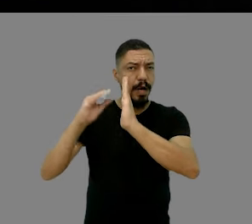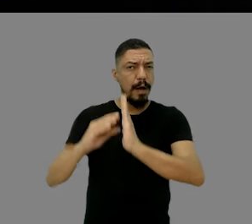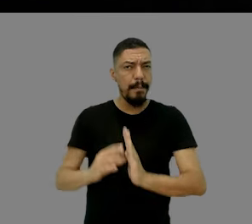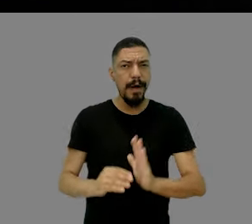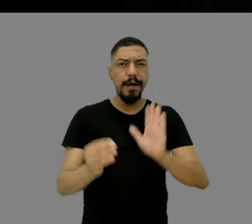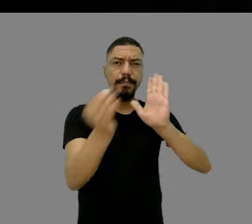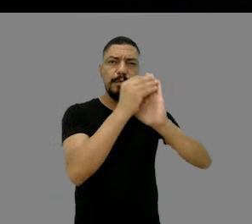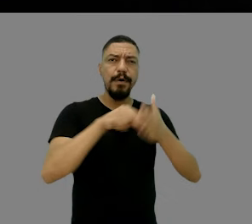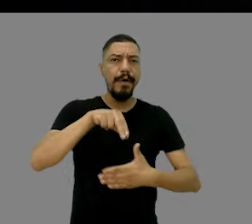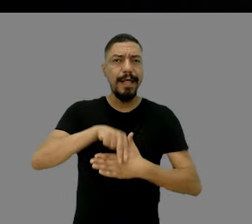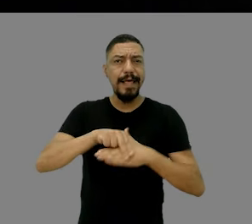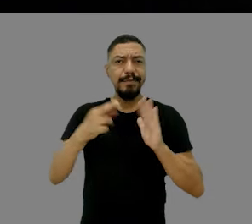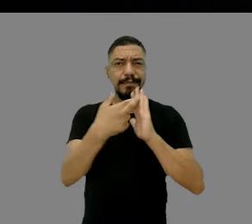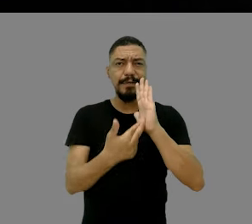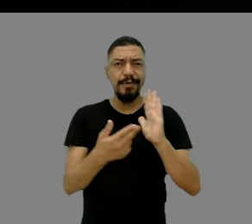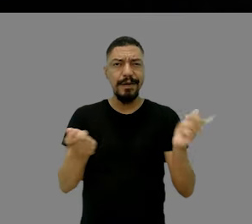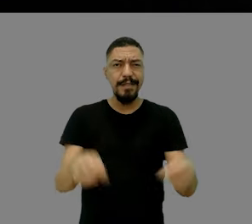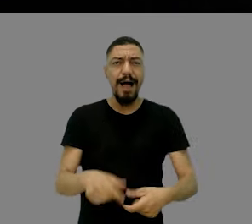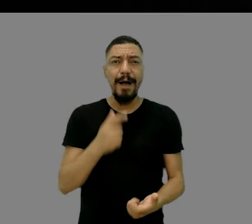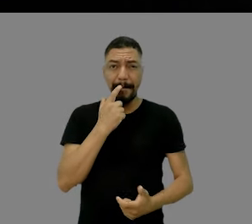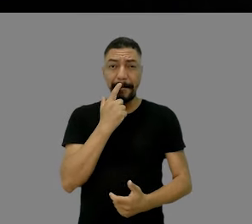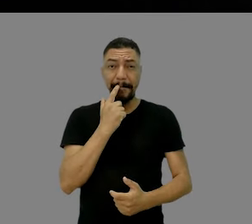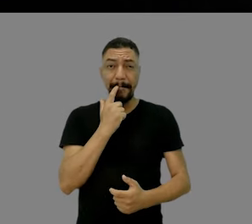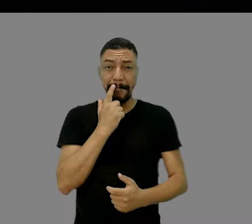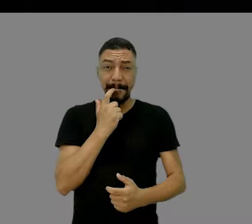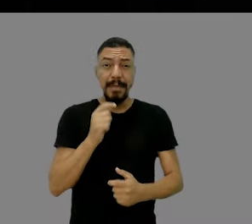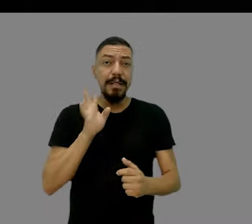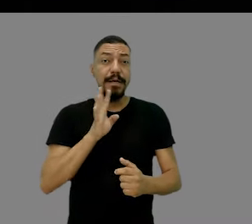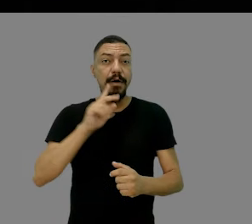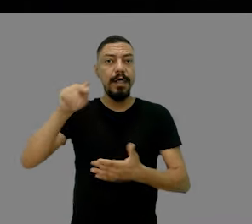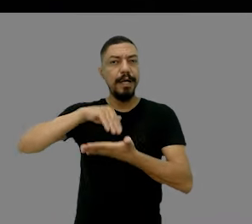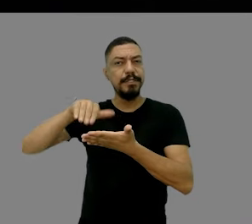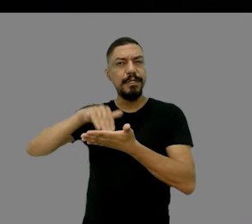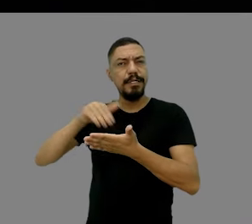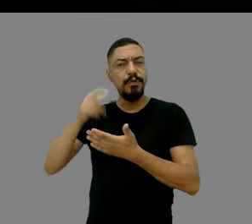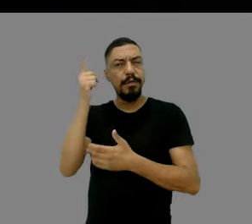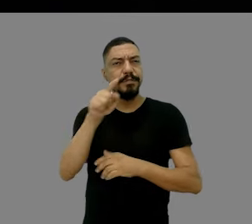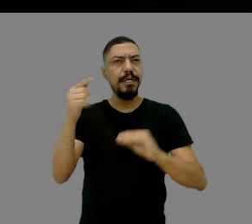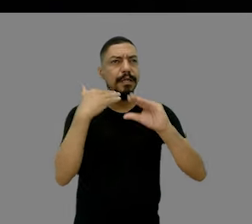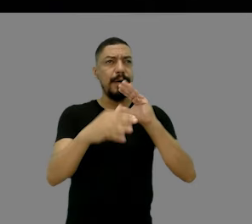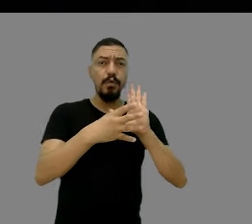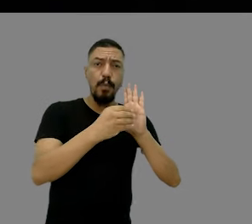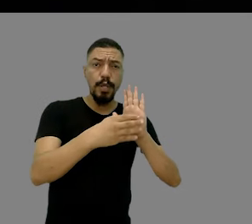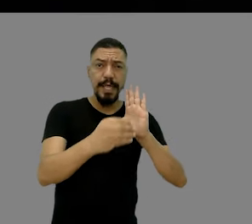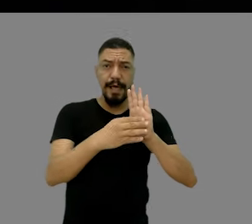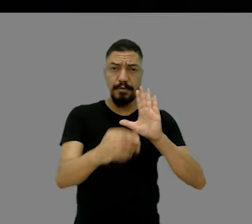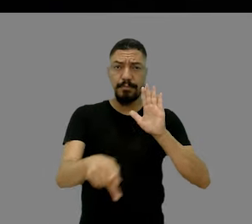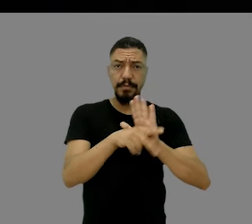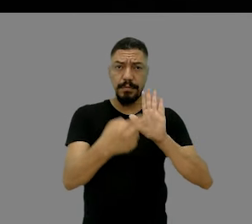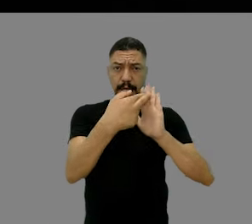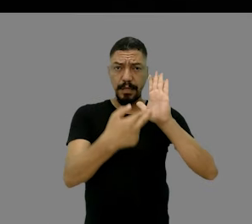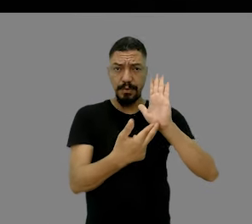secretarias normalmente elas mandam um modelo, né, de relatório, que às vezes é o que o colega comentou, às vezes tem só